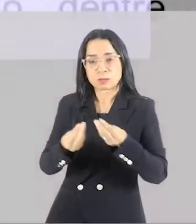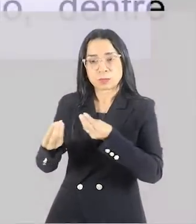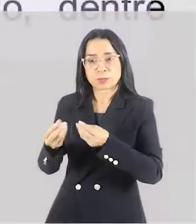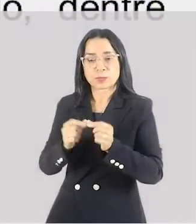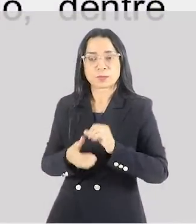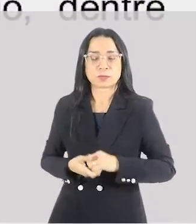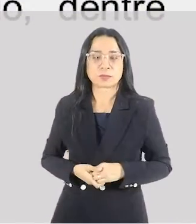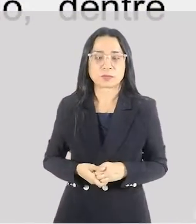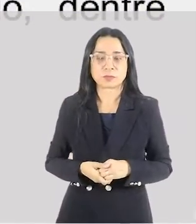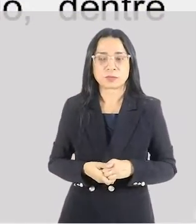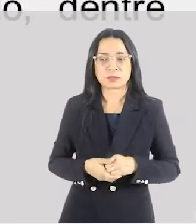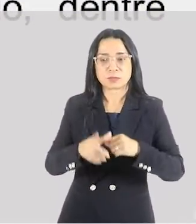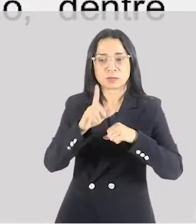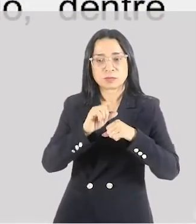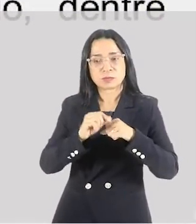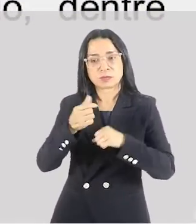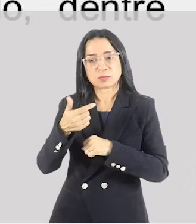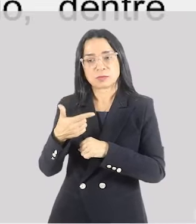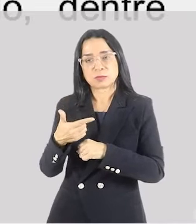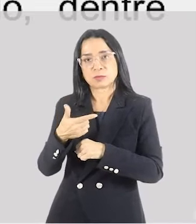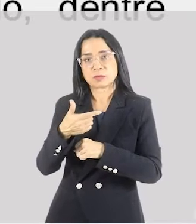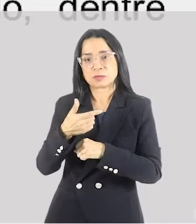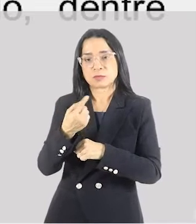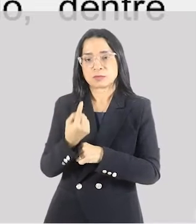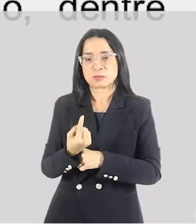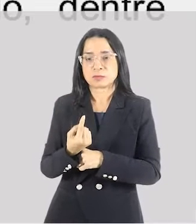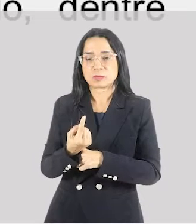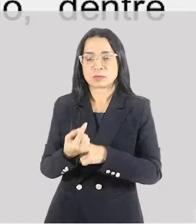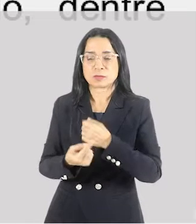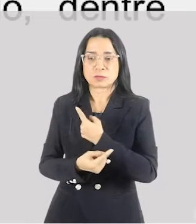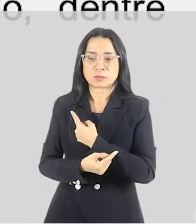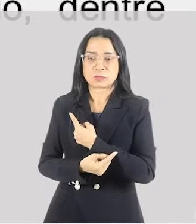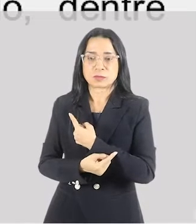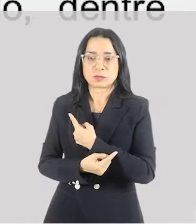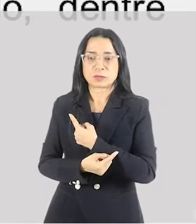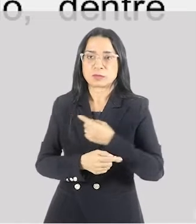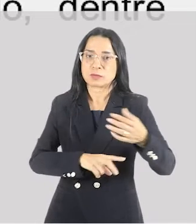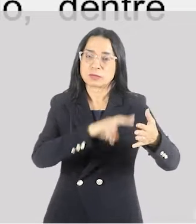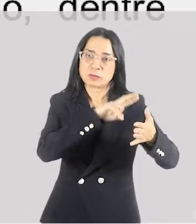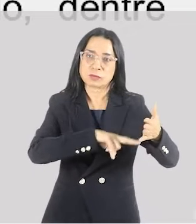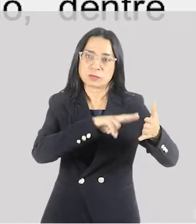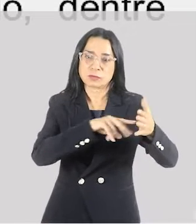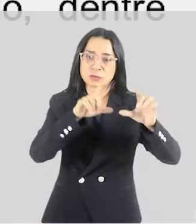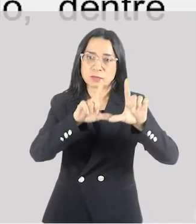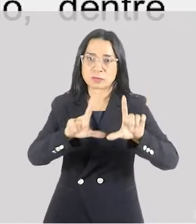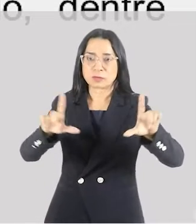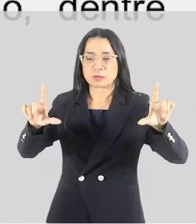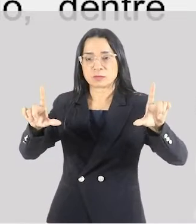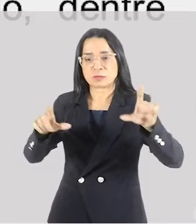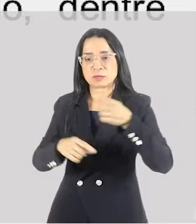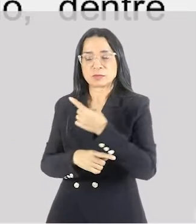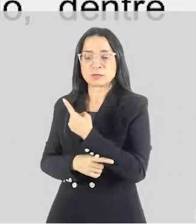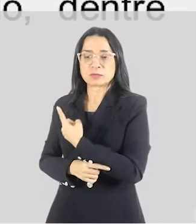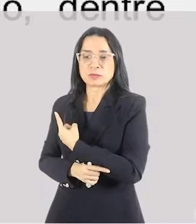Contudo, o artigo 21 da Constituição dispõe que compete à União explorar